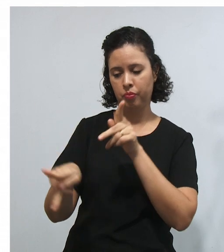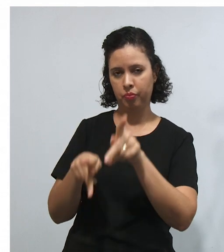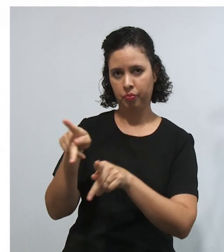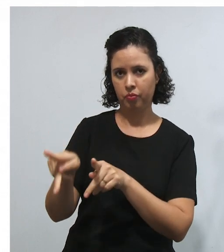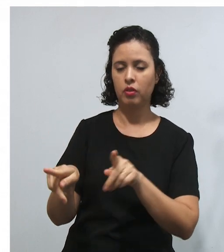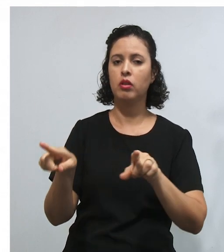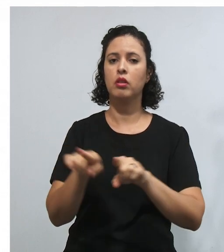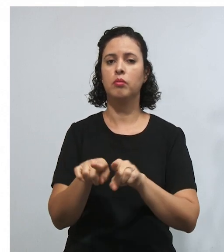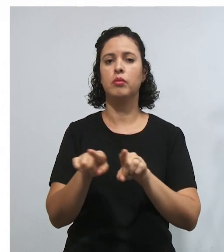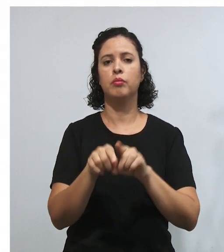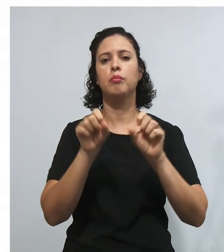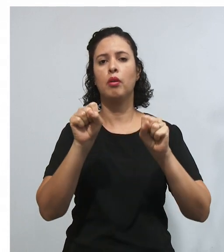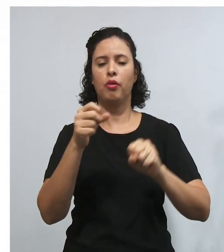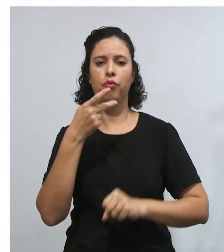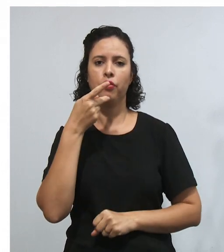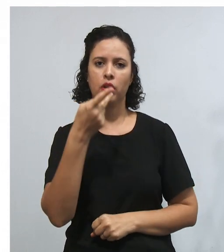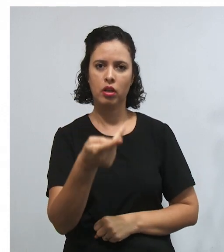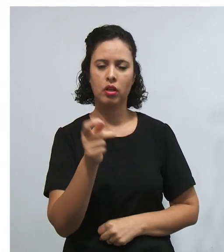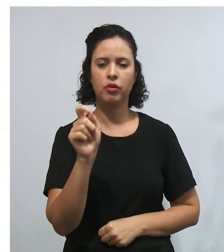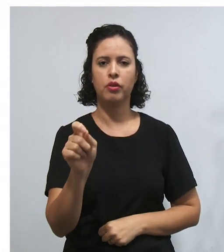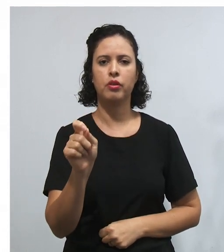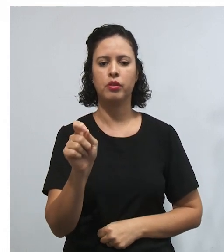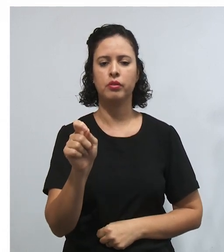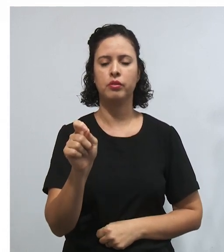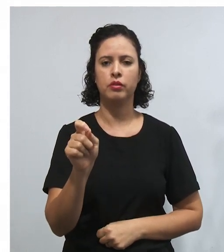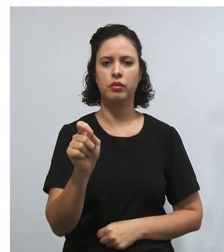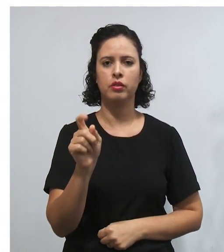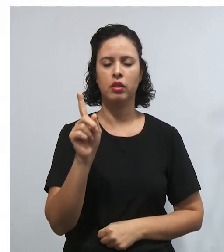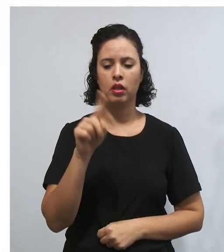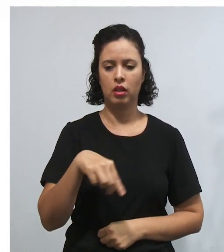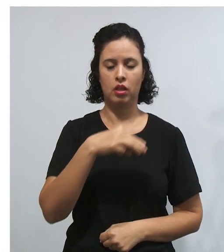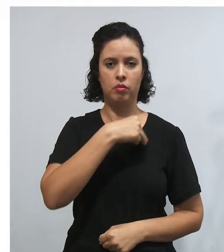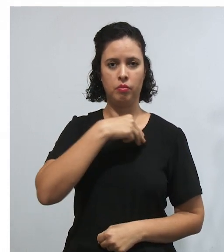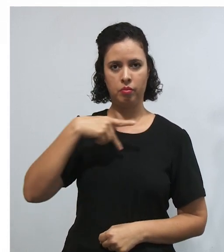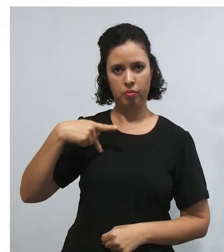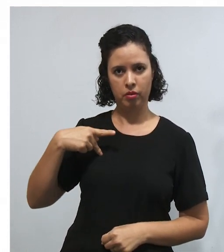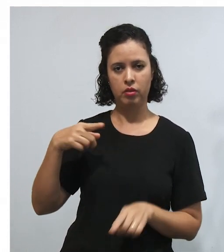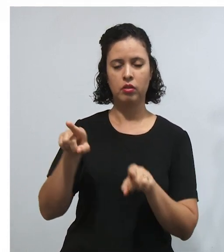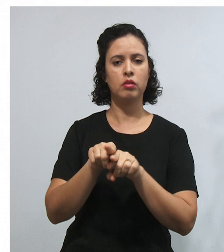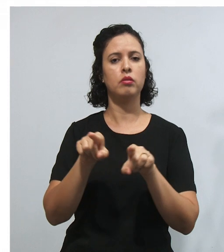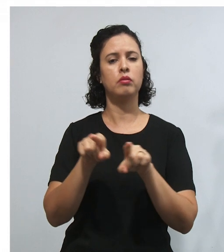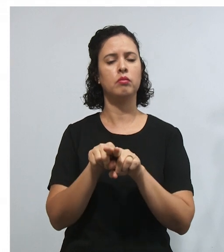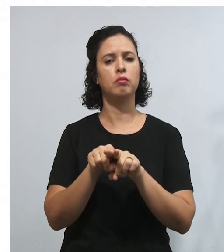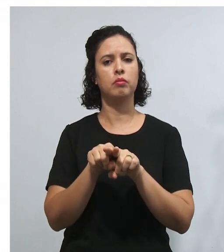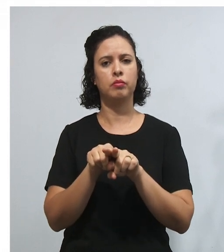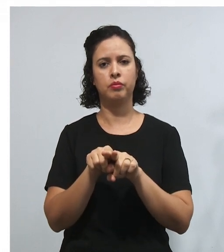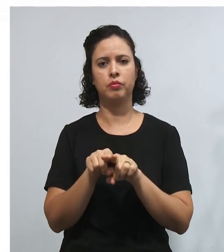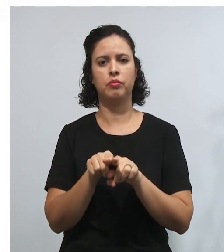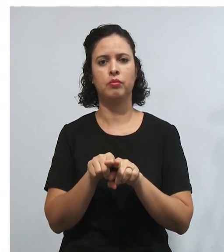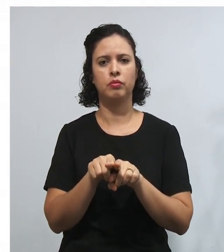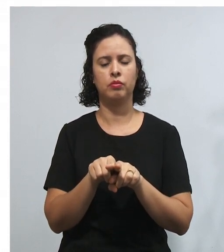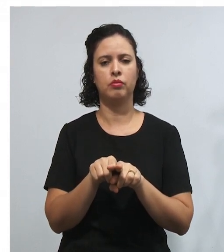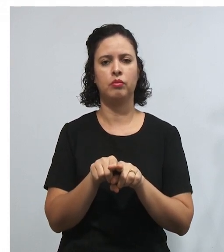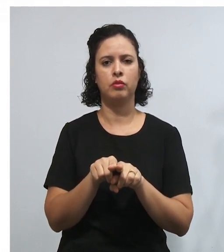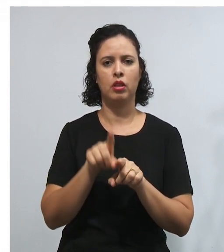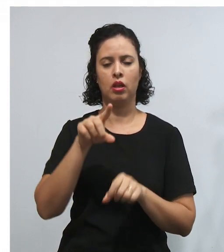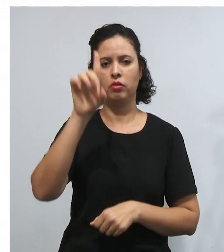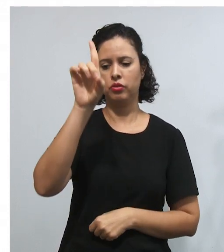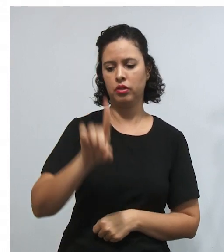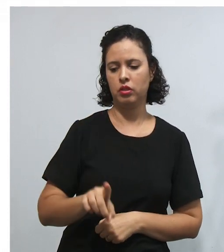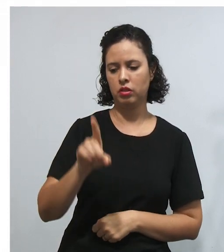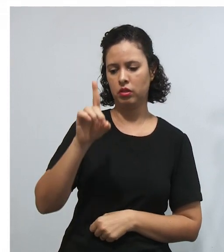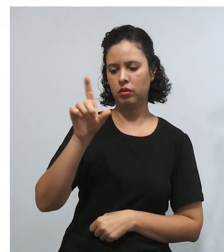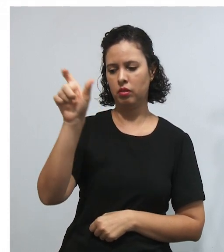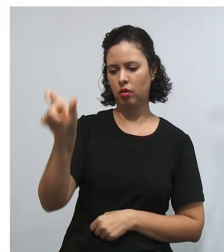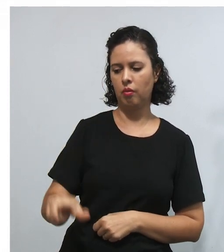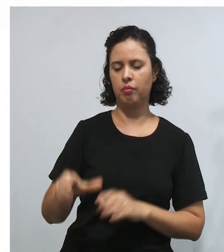também posso falar aqui que para o Ministério Público também, né? Por que não, tá? O direito que o cidadão